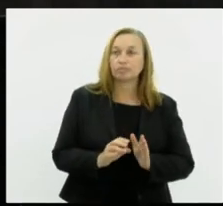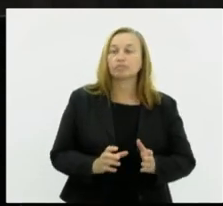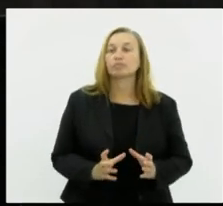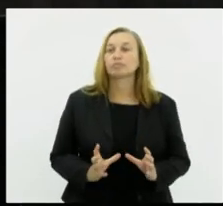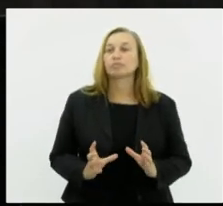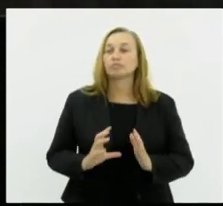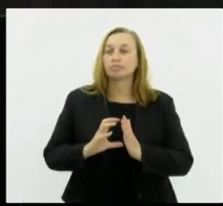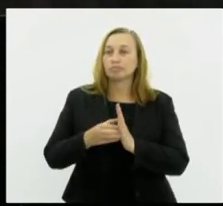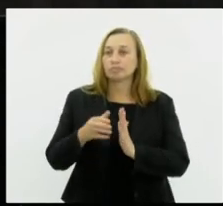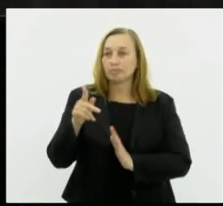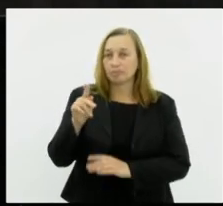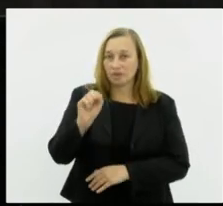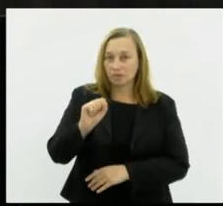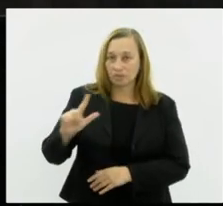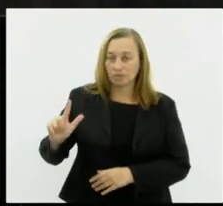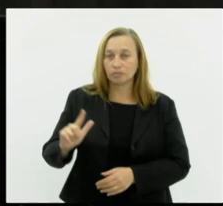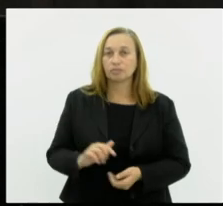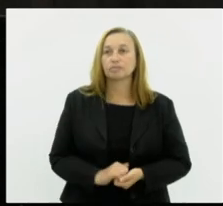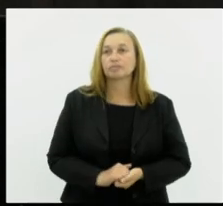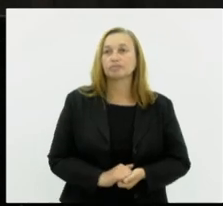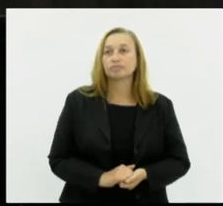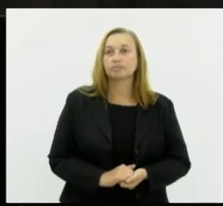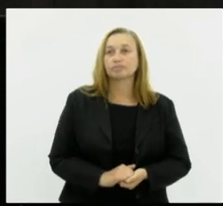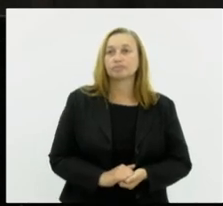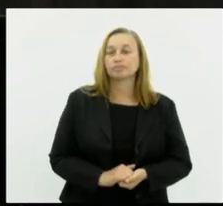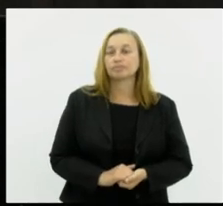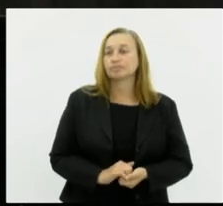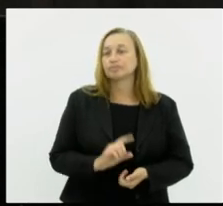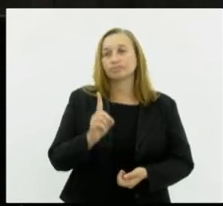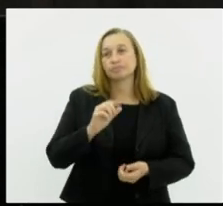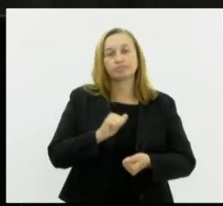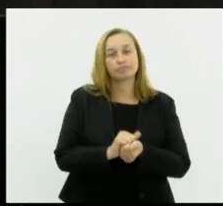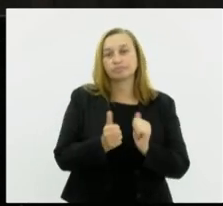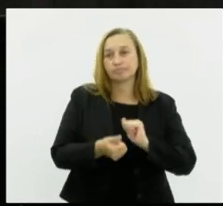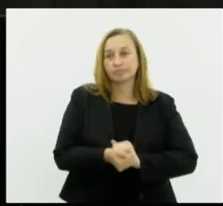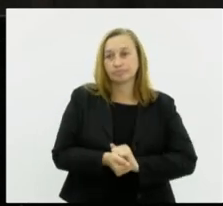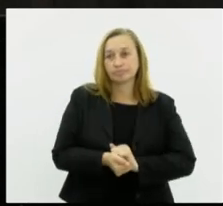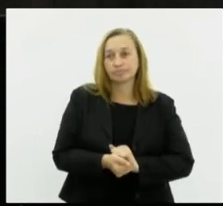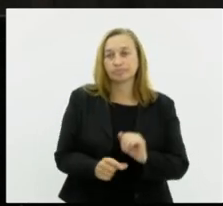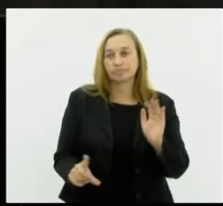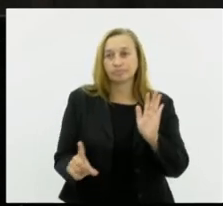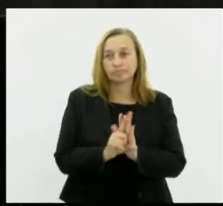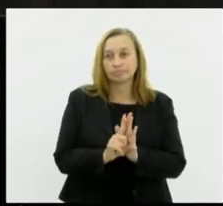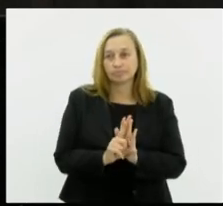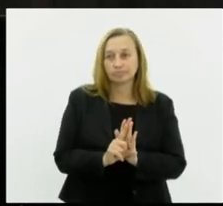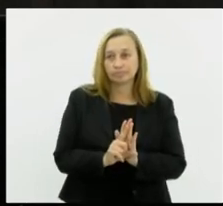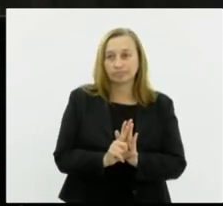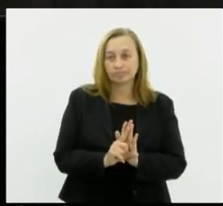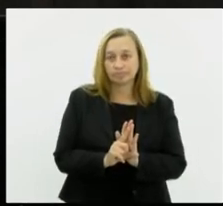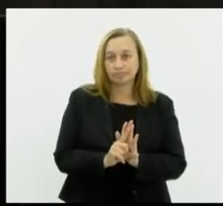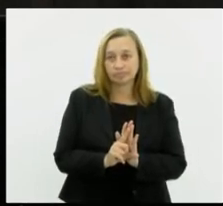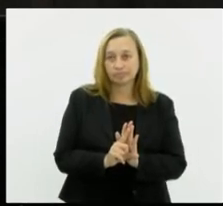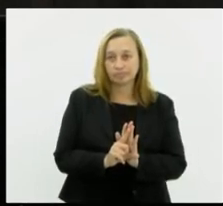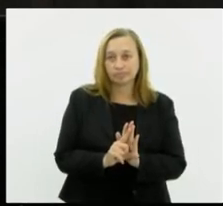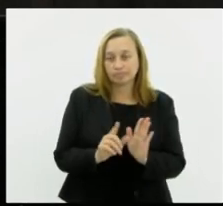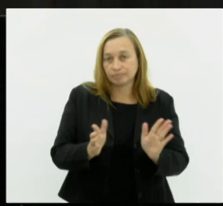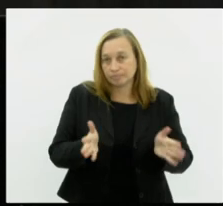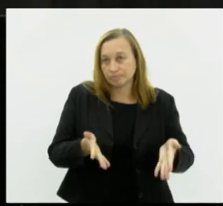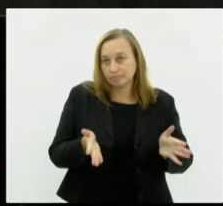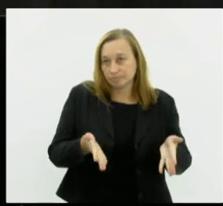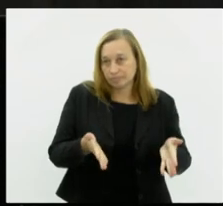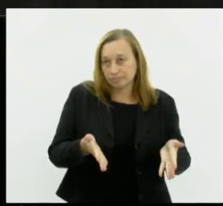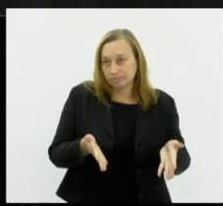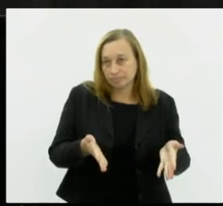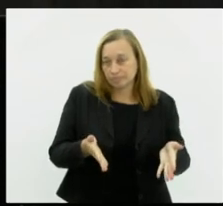do PSOL, ela não está adequada à legislação de regência, isto é,